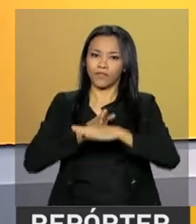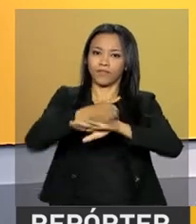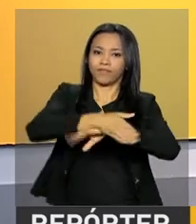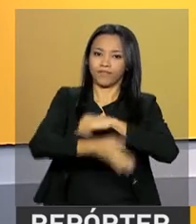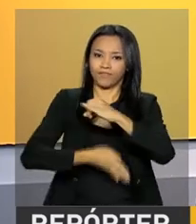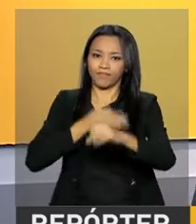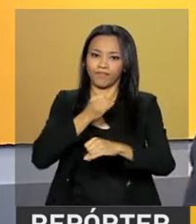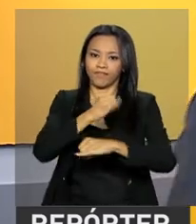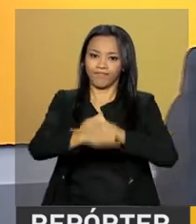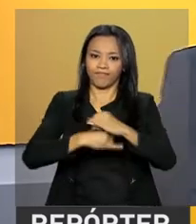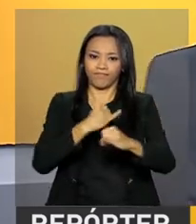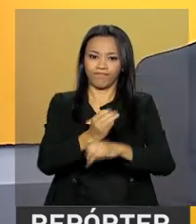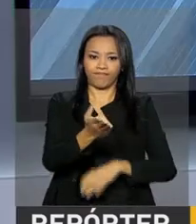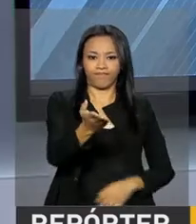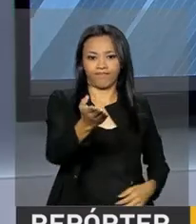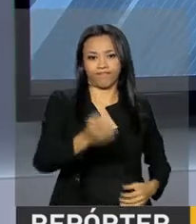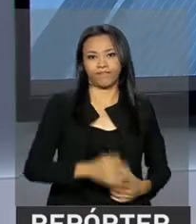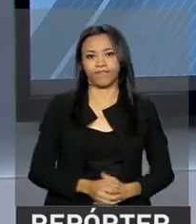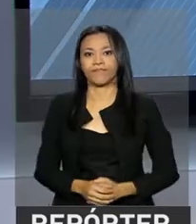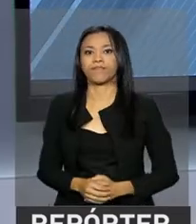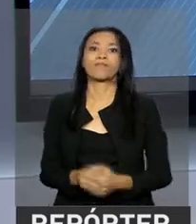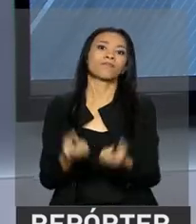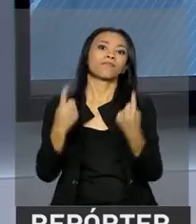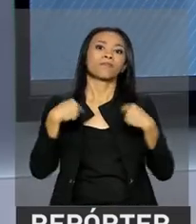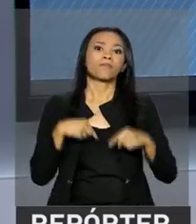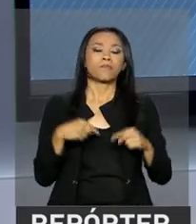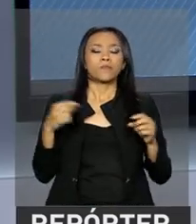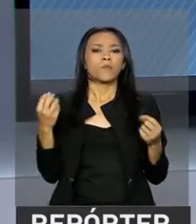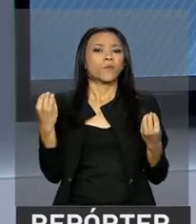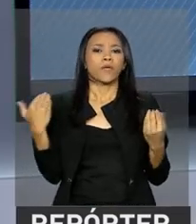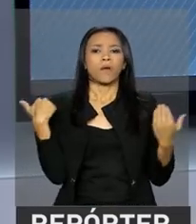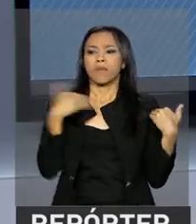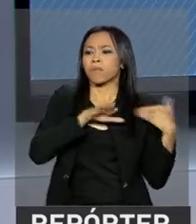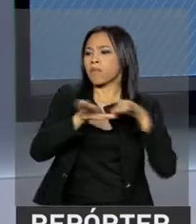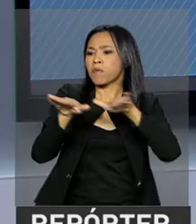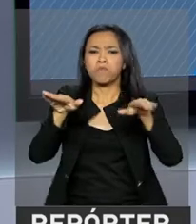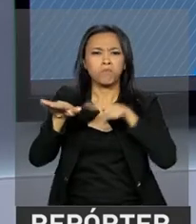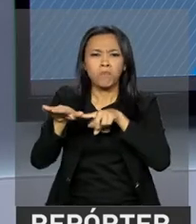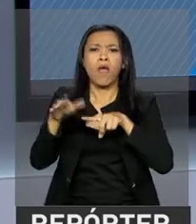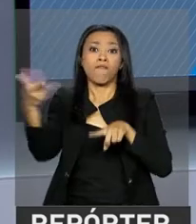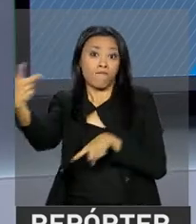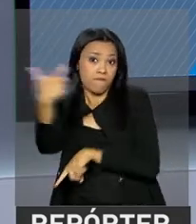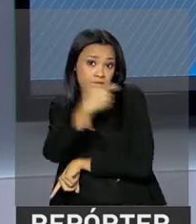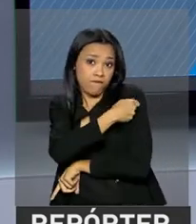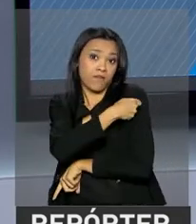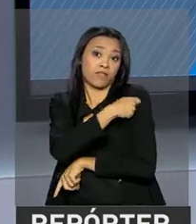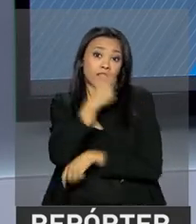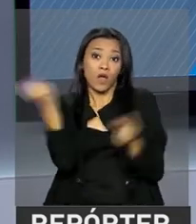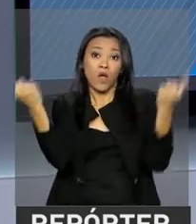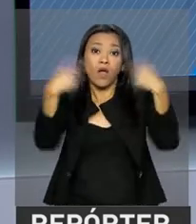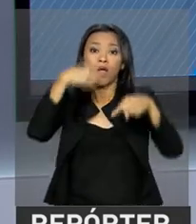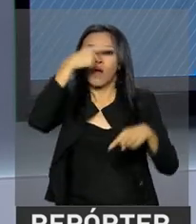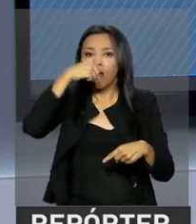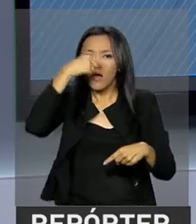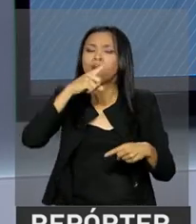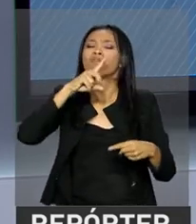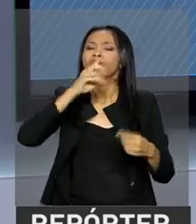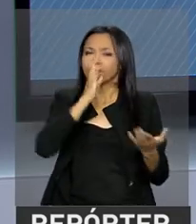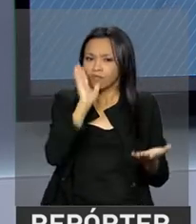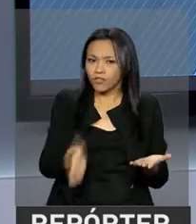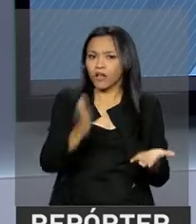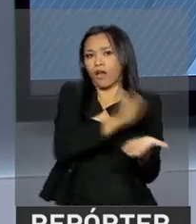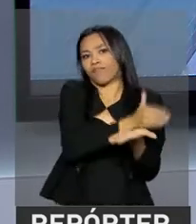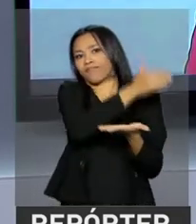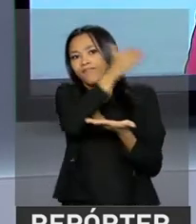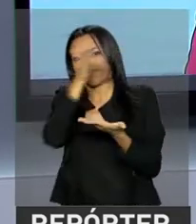econômica federal na internet ea campanha de vacinação contra a gripe vai ser prorrogada quem traz os detalhes